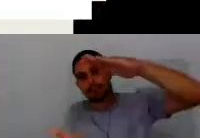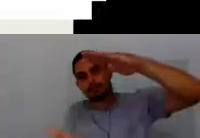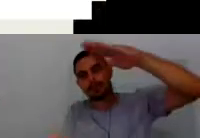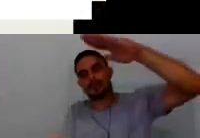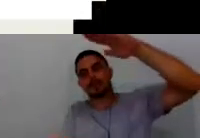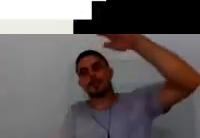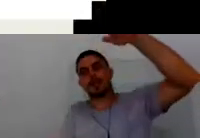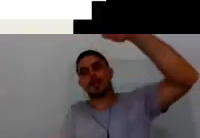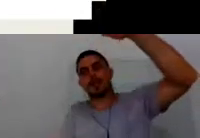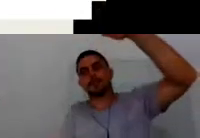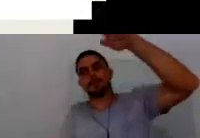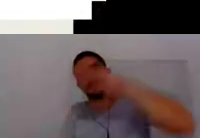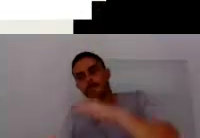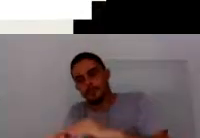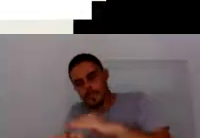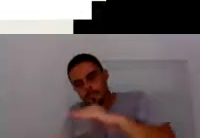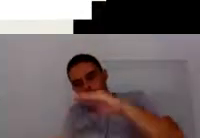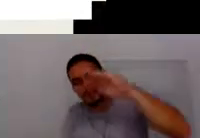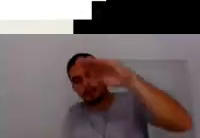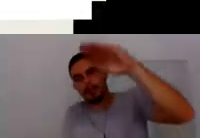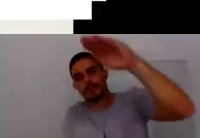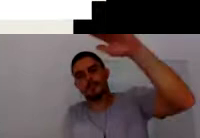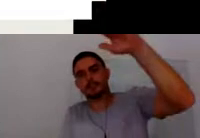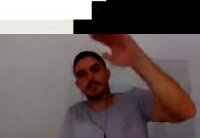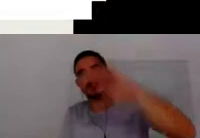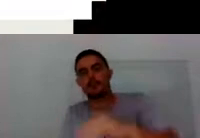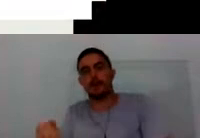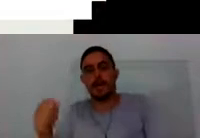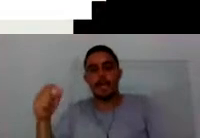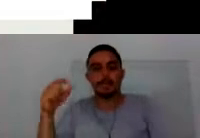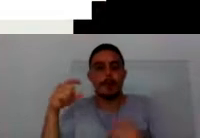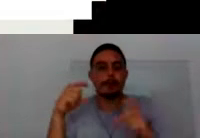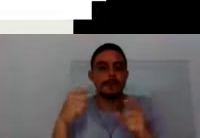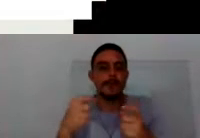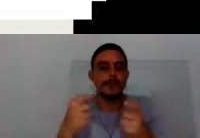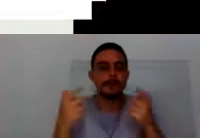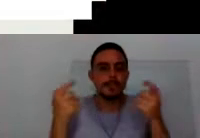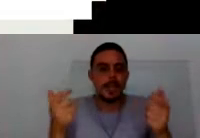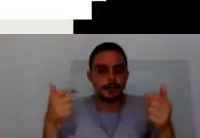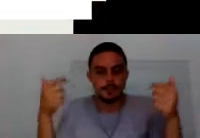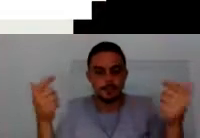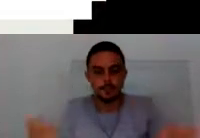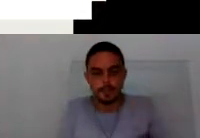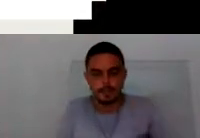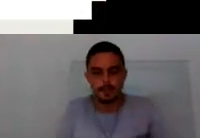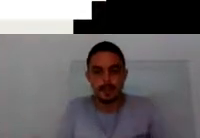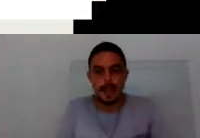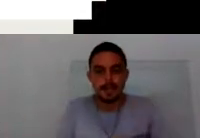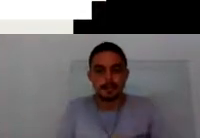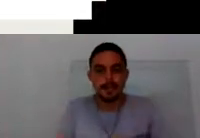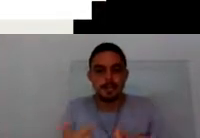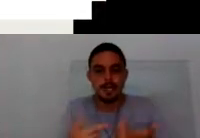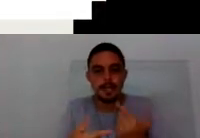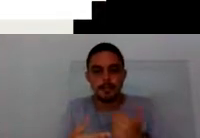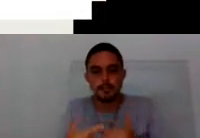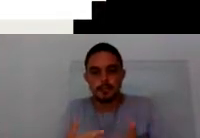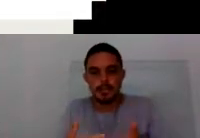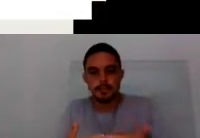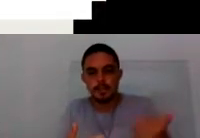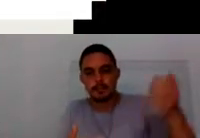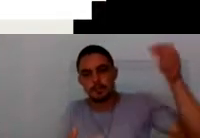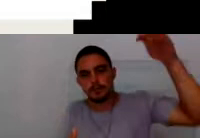não vai ficando cada vez mais encharcado, eu não vou saturando cada vez mais o solo, então a velocidade de infiltração, ela tende